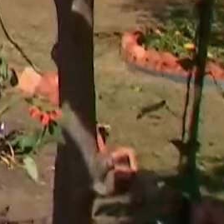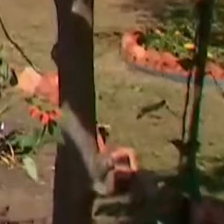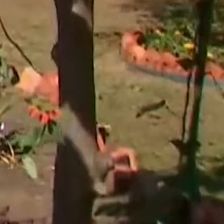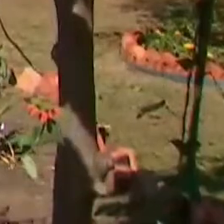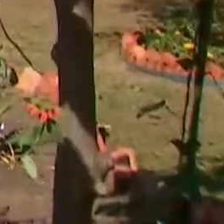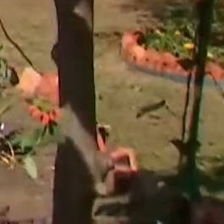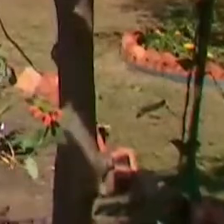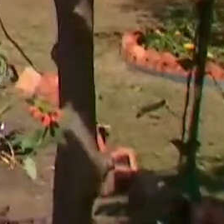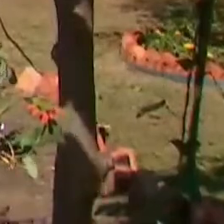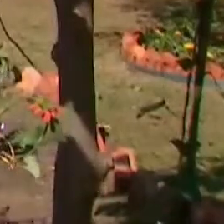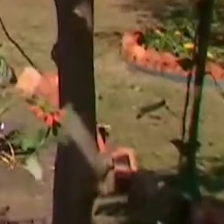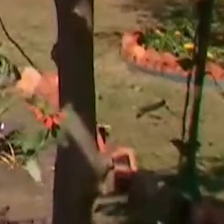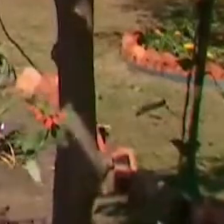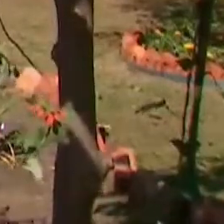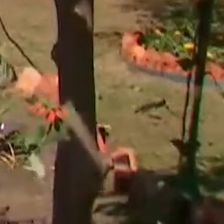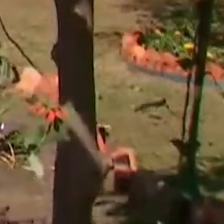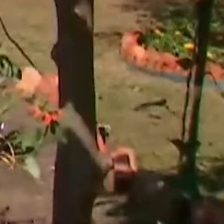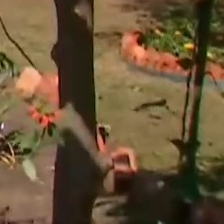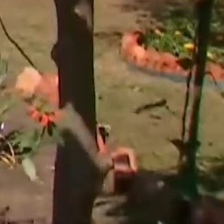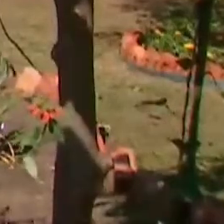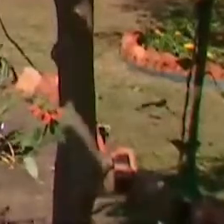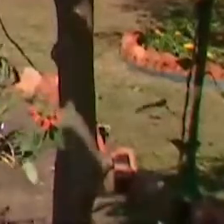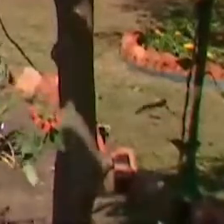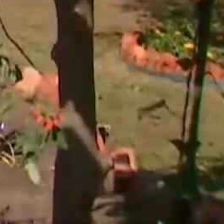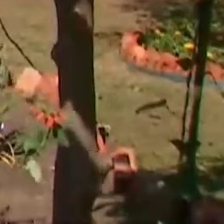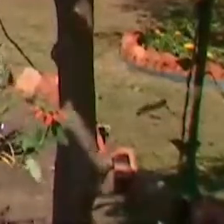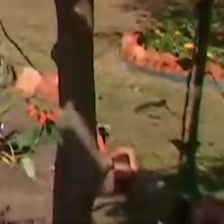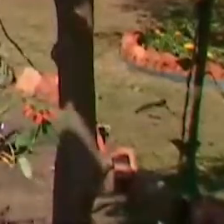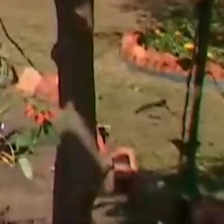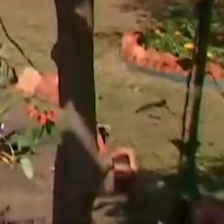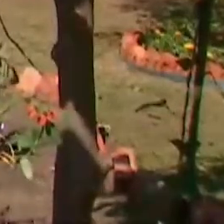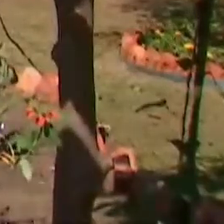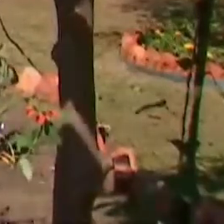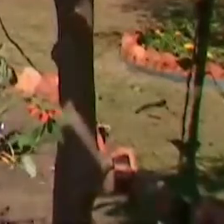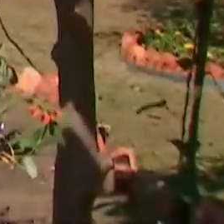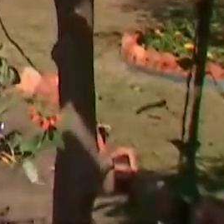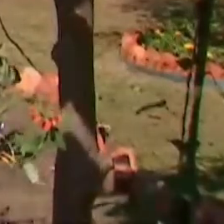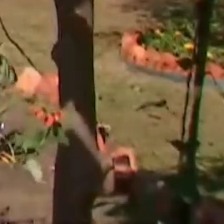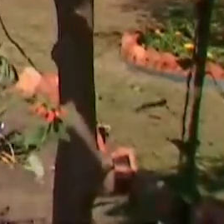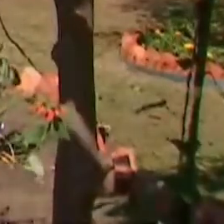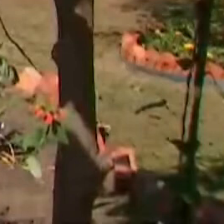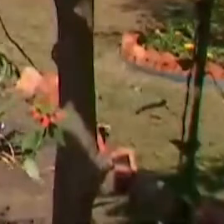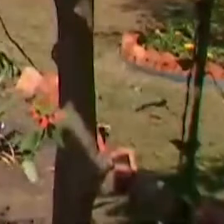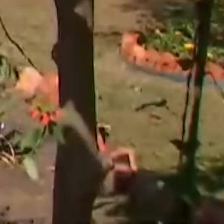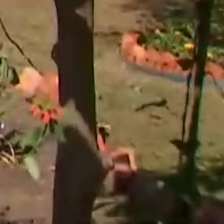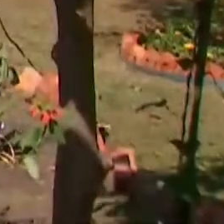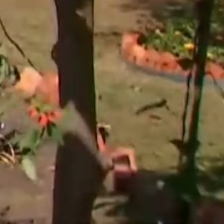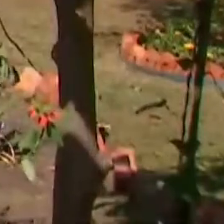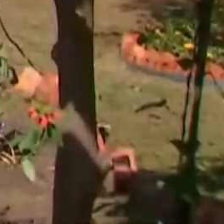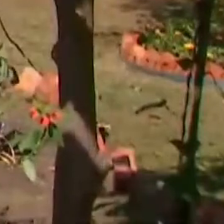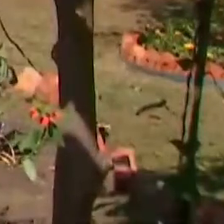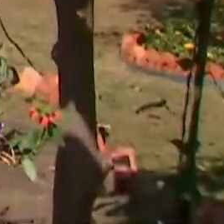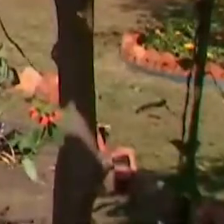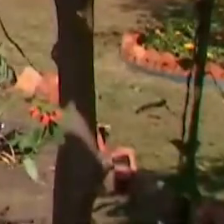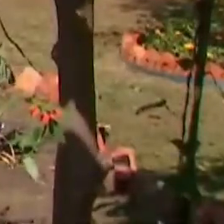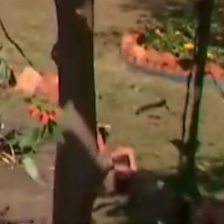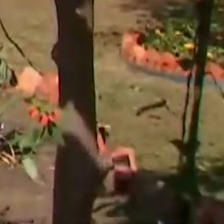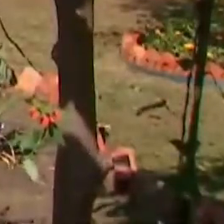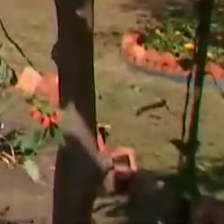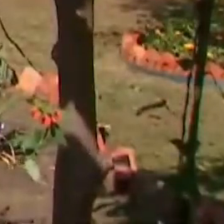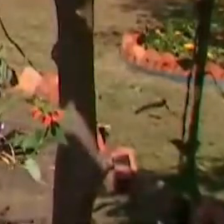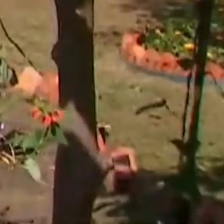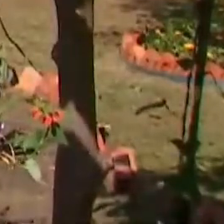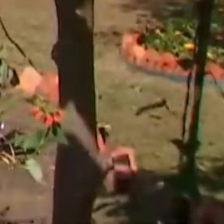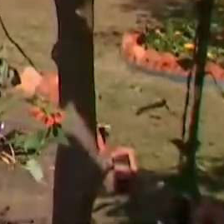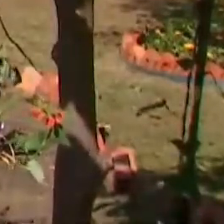e colocar plantas grandes e rega de manhã, que nessa época de ano você tem que regar quase